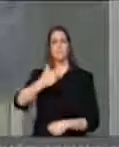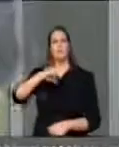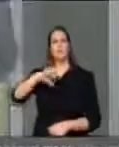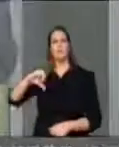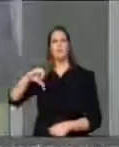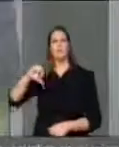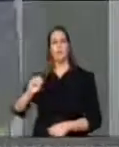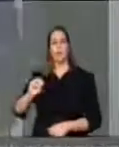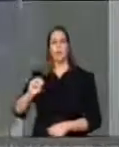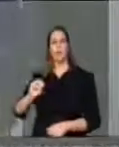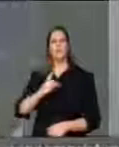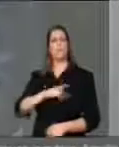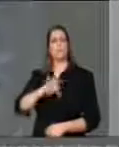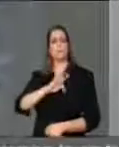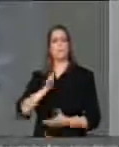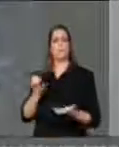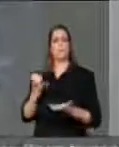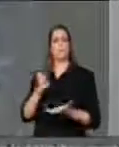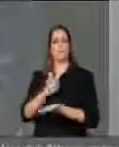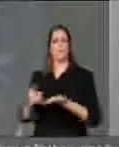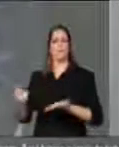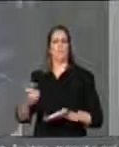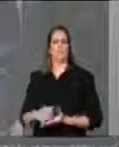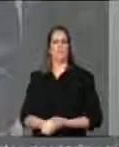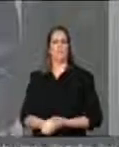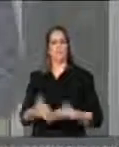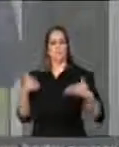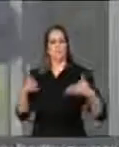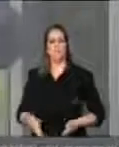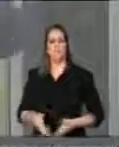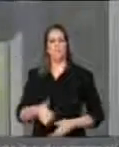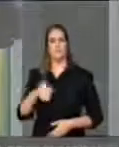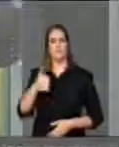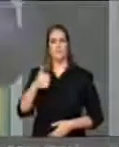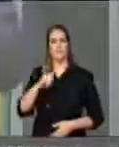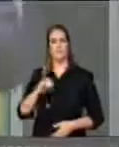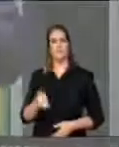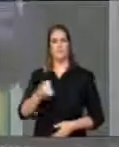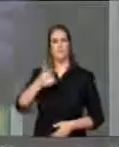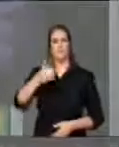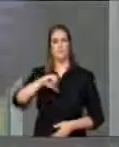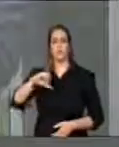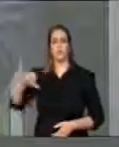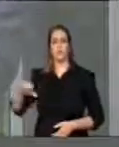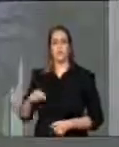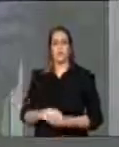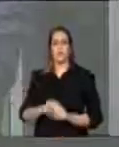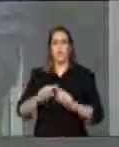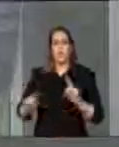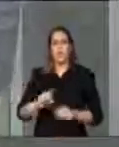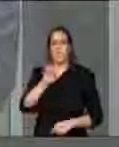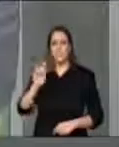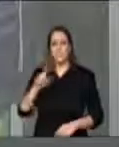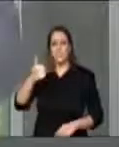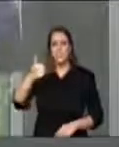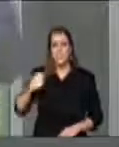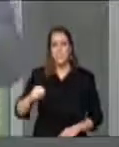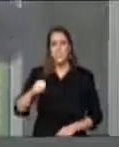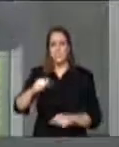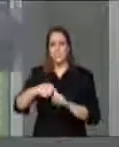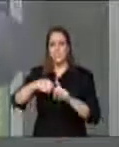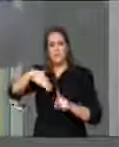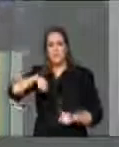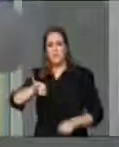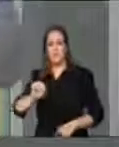1998. Fernando Henrique tomou posse em 1º de janeiro de 99 e no dia 18 de maio de 1999,